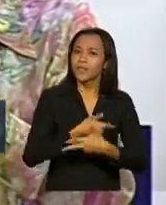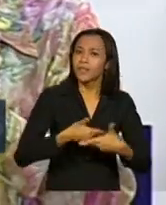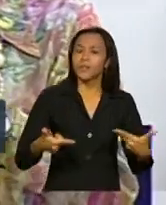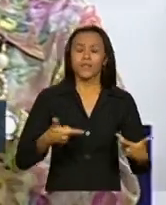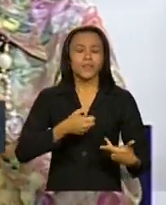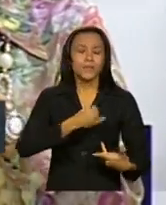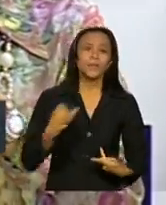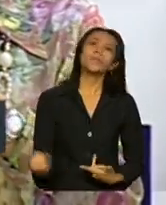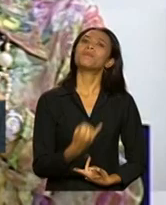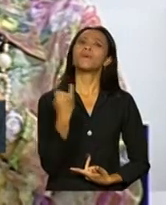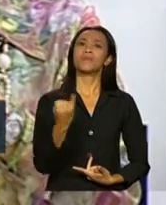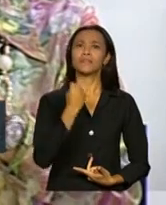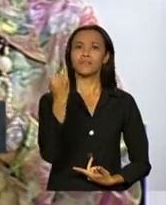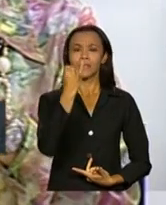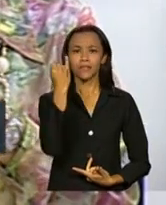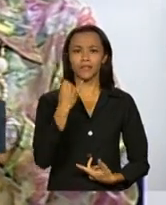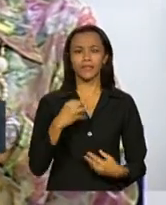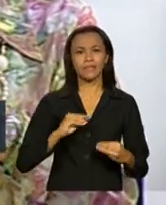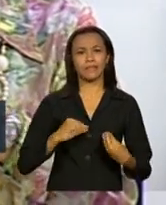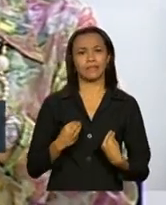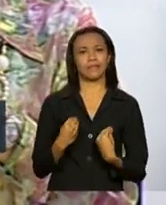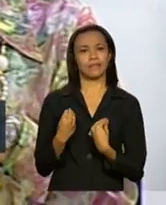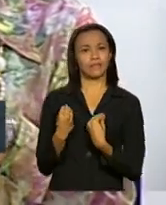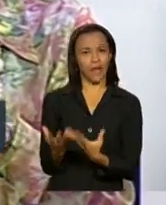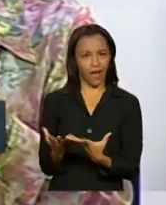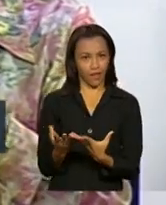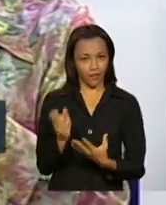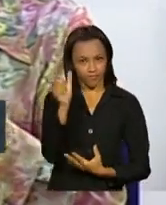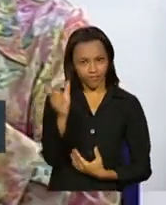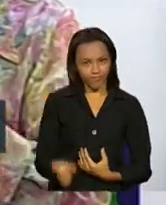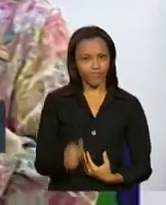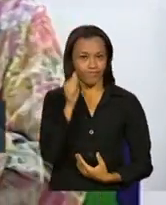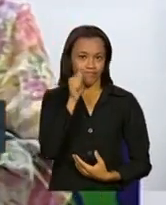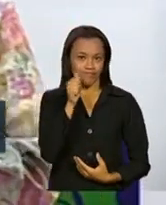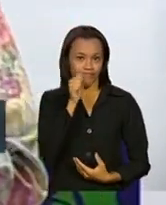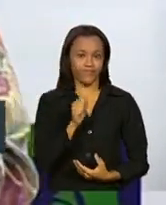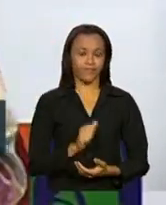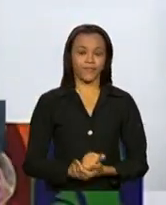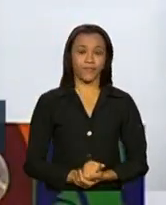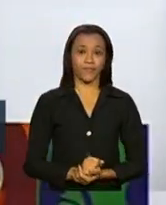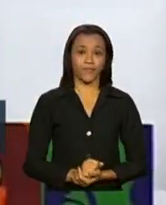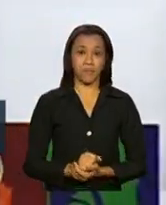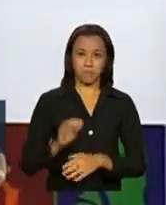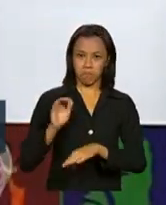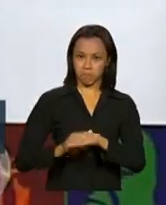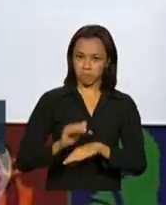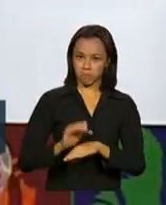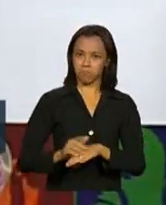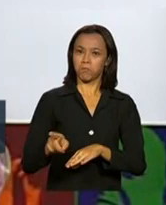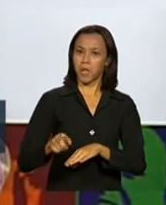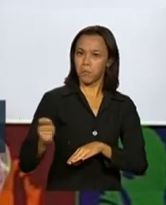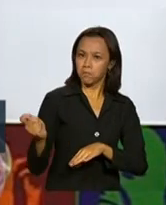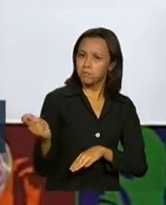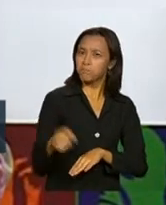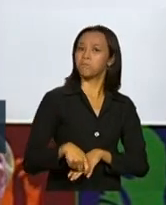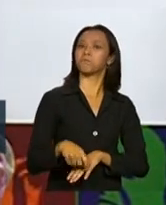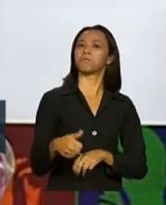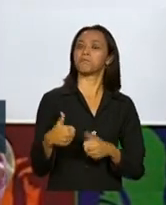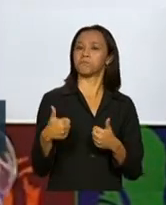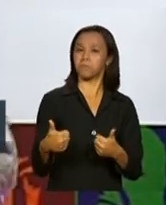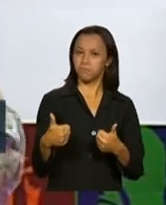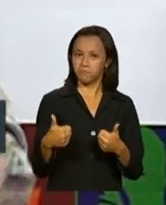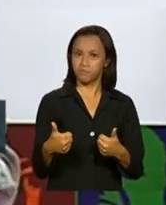importantíssimos que dão a ela eh o gabarito que ela tem para ser